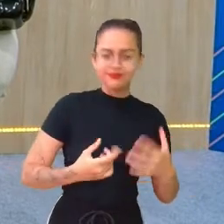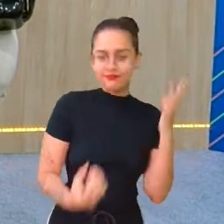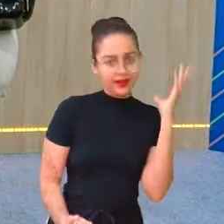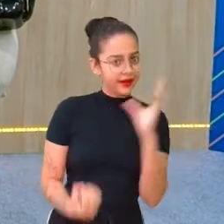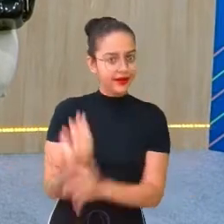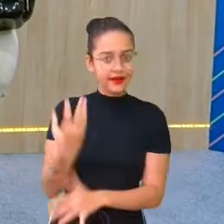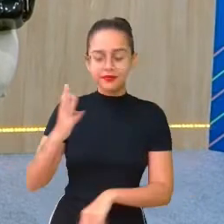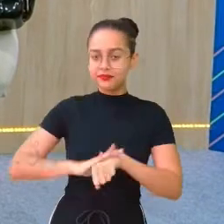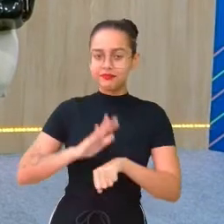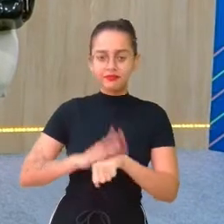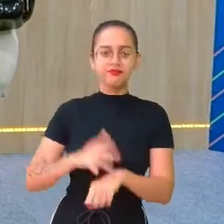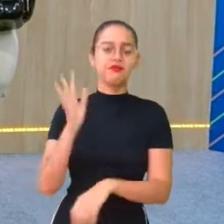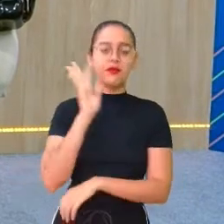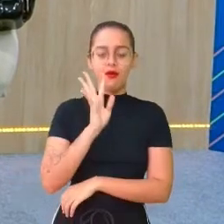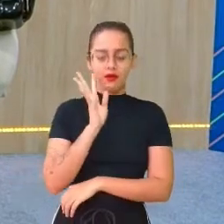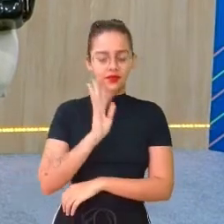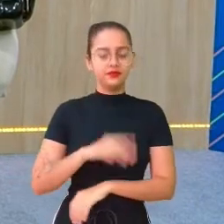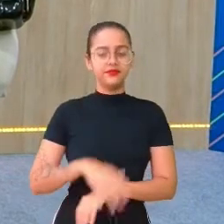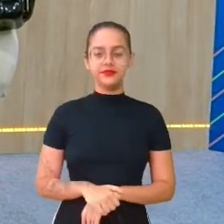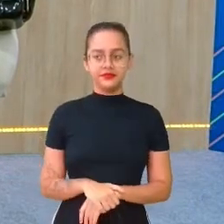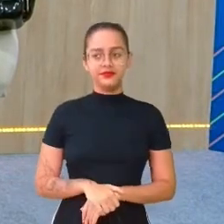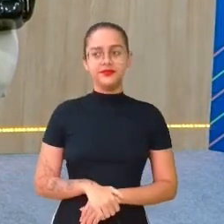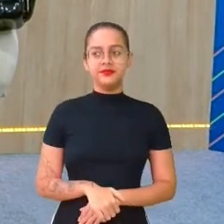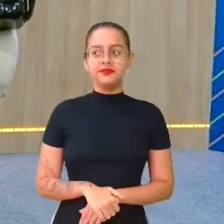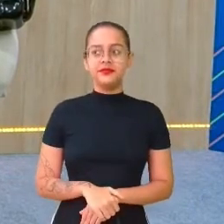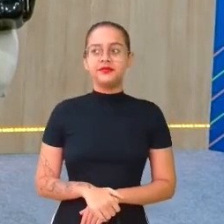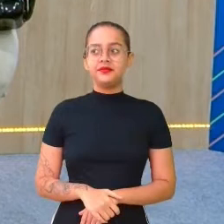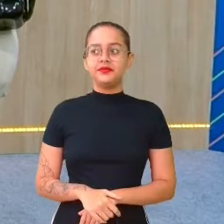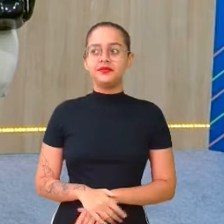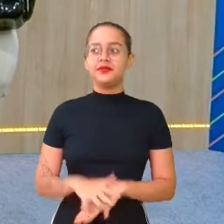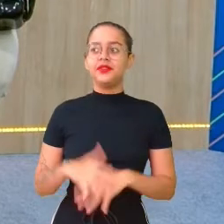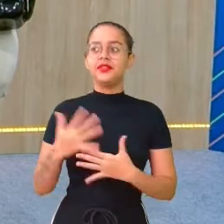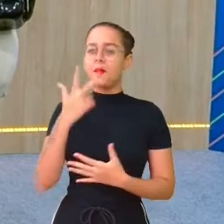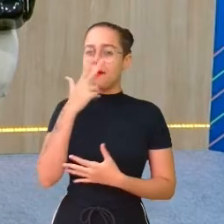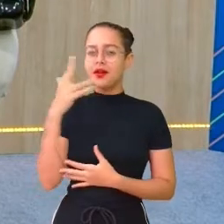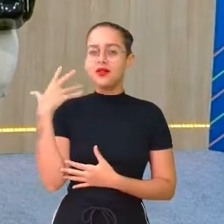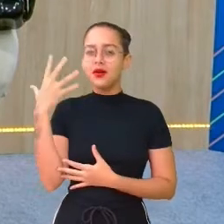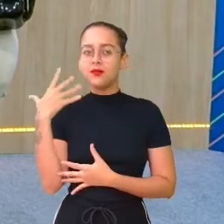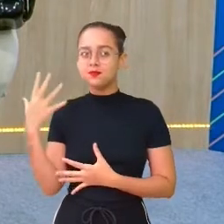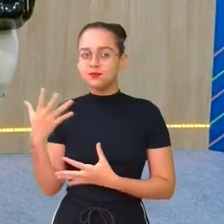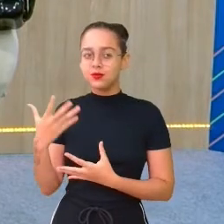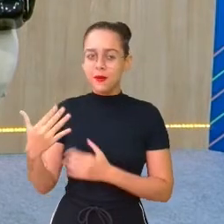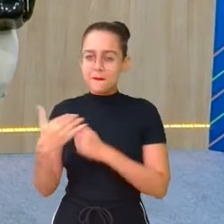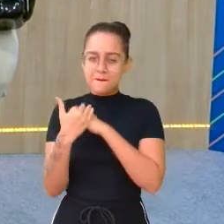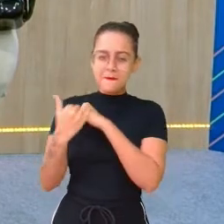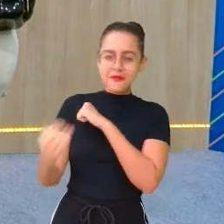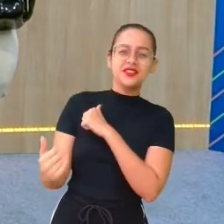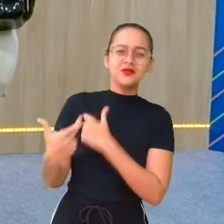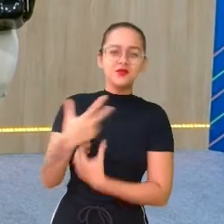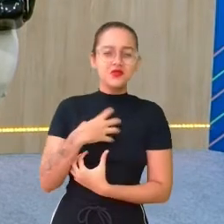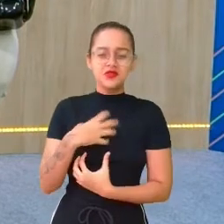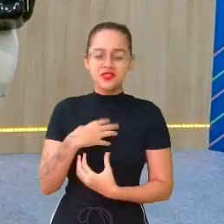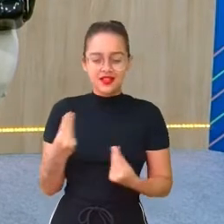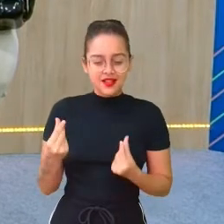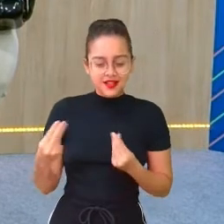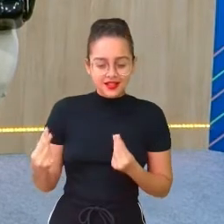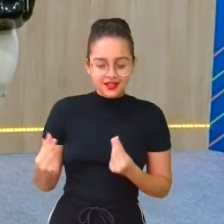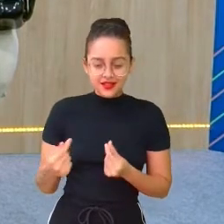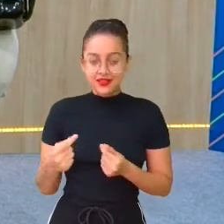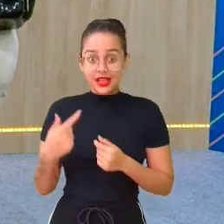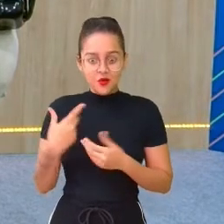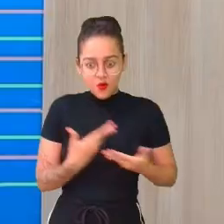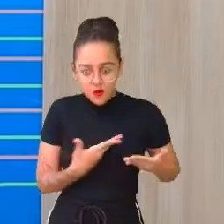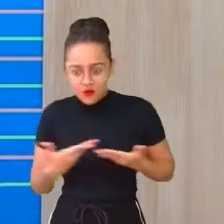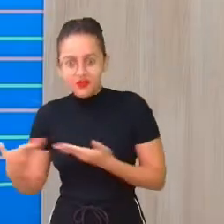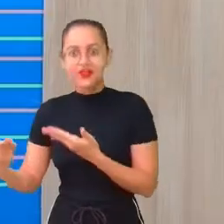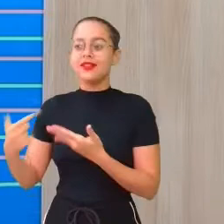Eu acho isso bem legal. É um chamado, né? Não A música ele chama de um jeito que você fica naquela coisa, eita, eu fui convidado mesmo,